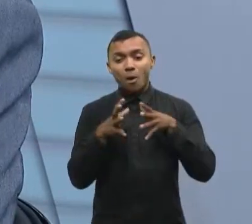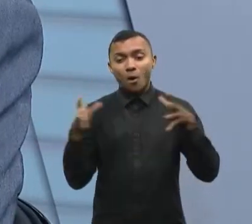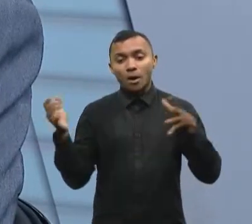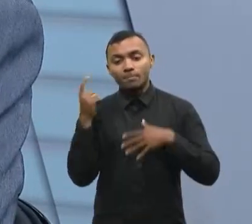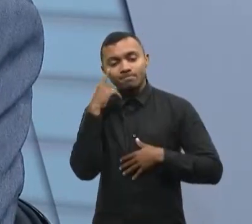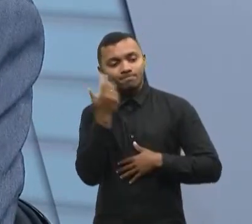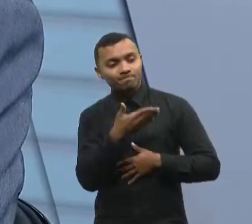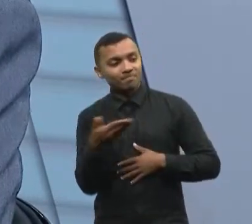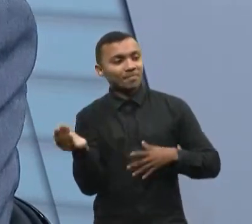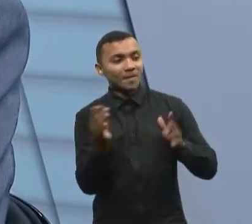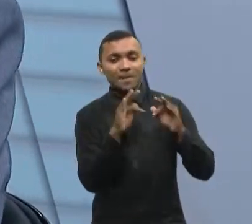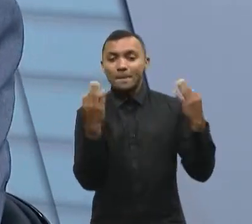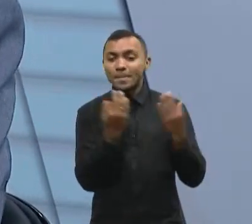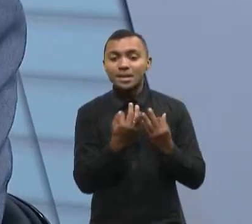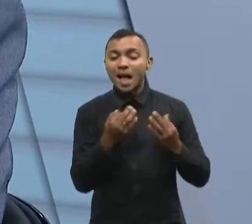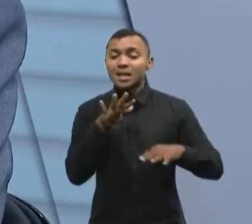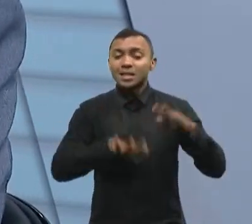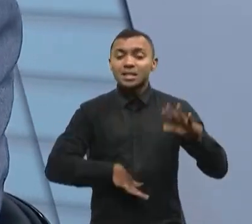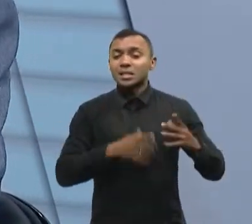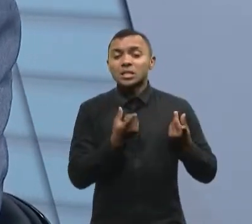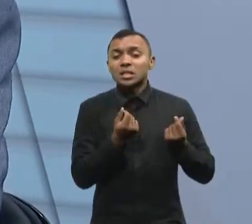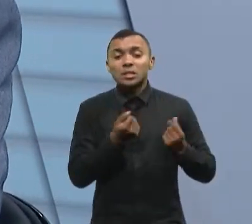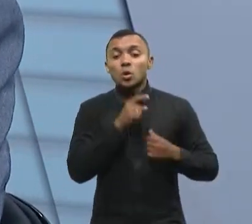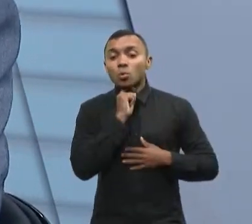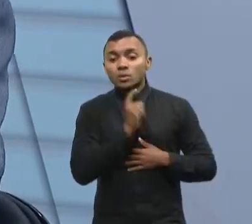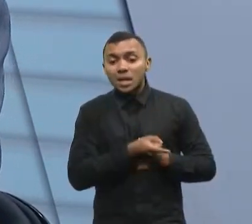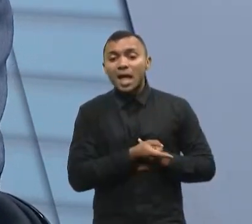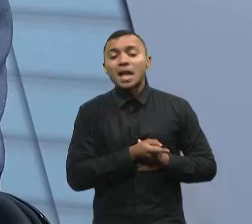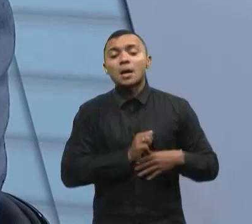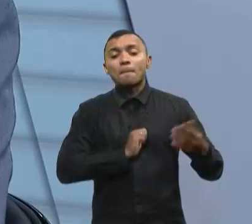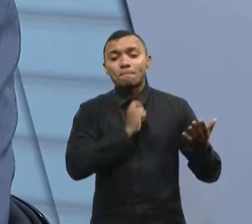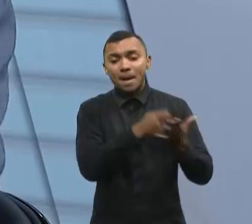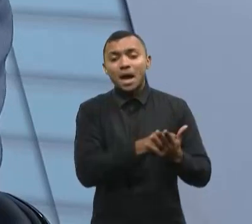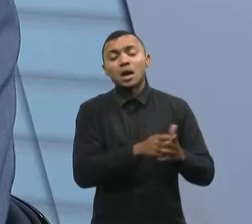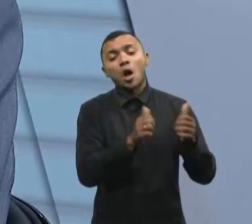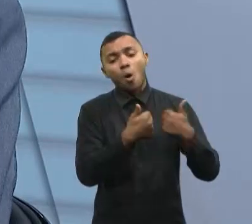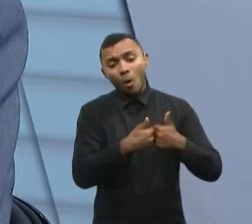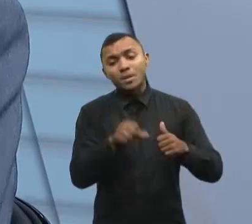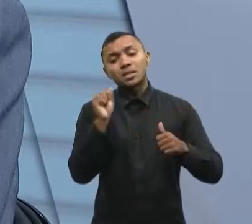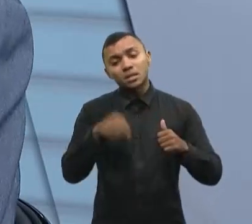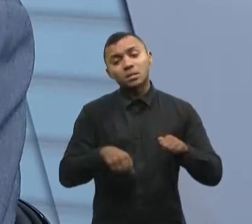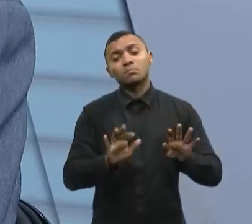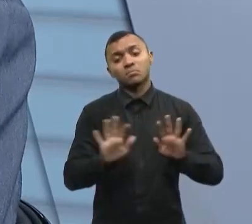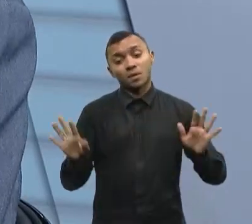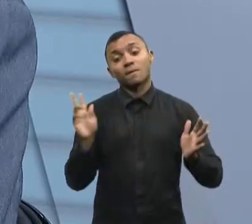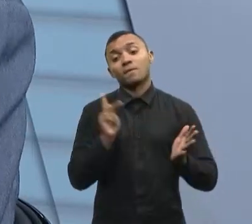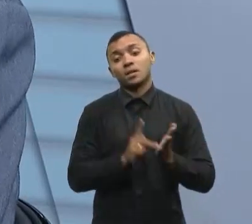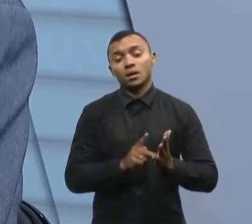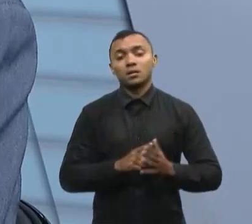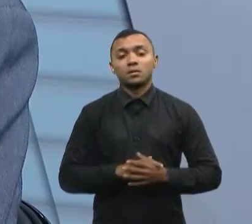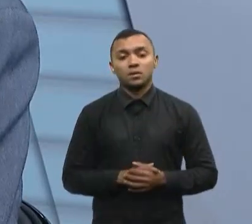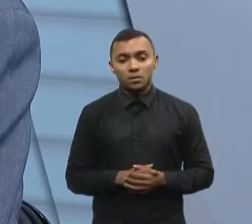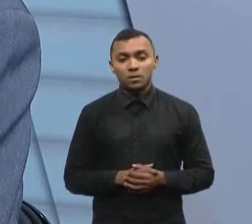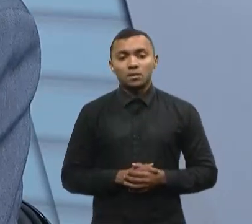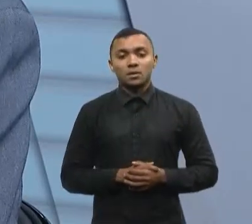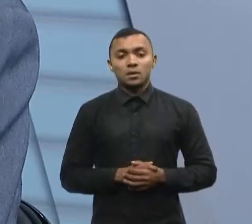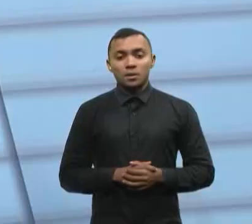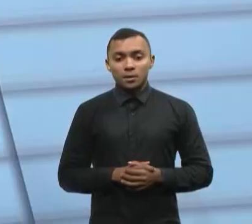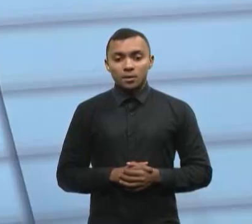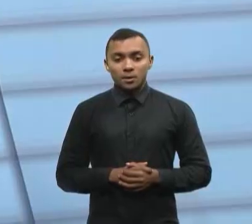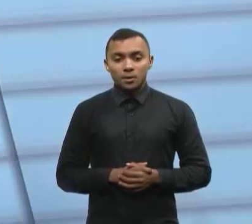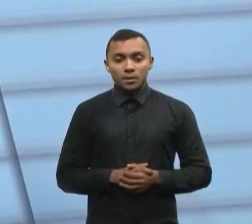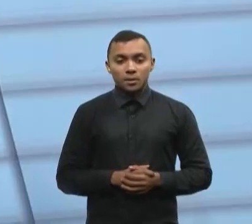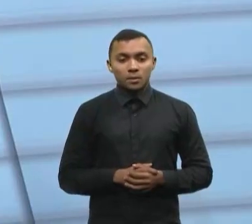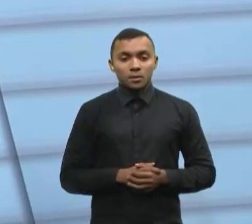pessoas que têm dificuldade até de ter o dia da passagem. Essa é a realidade, infelizmente. Esse é o Brasil. Infelizmente.